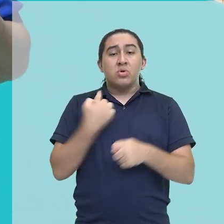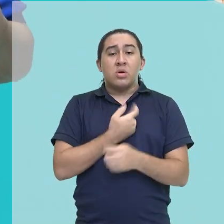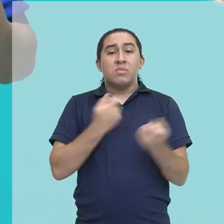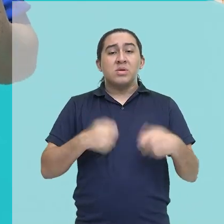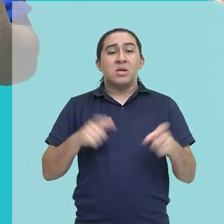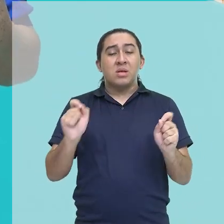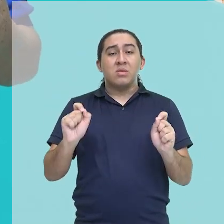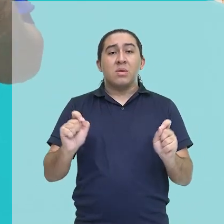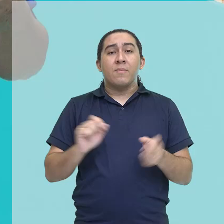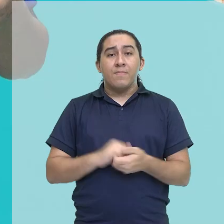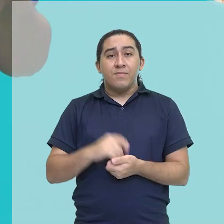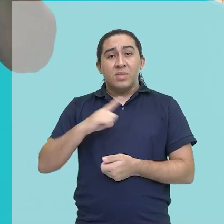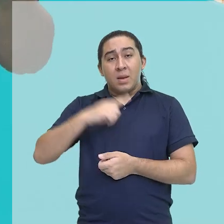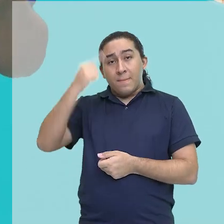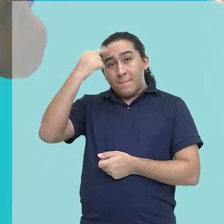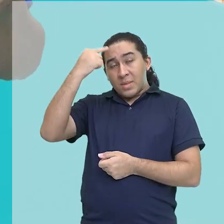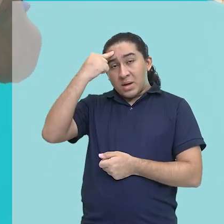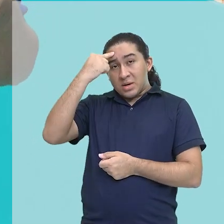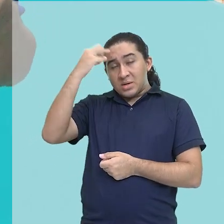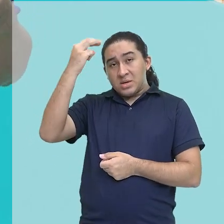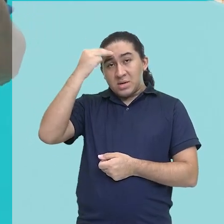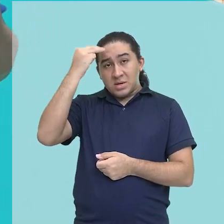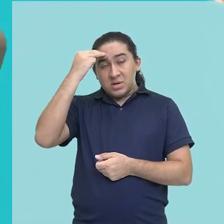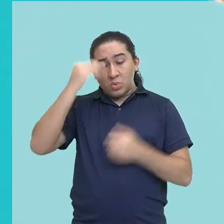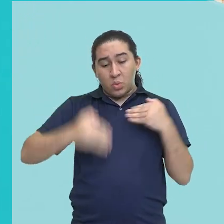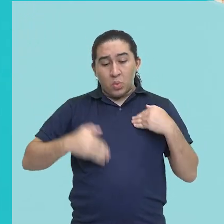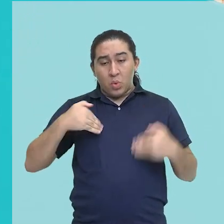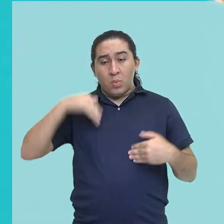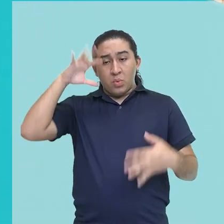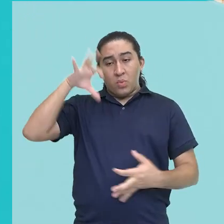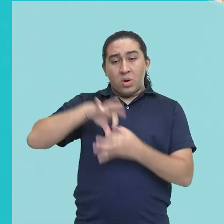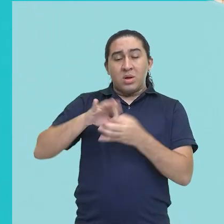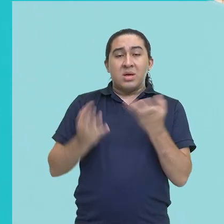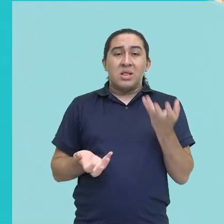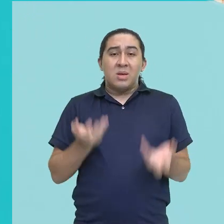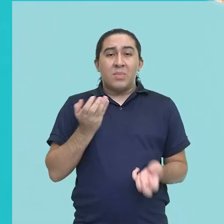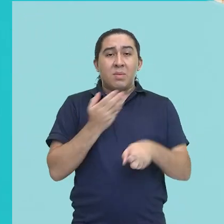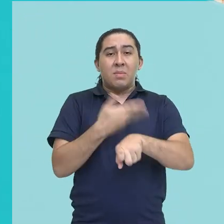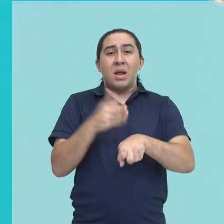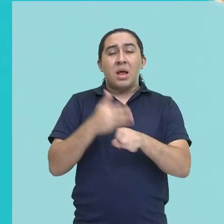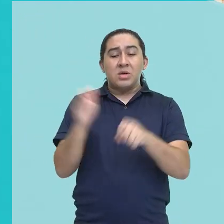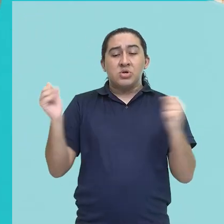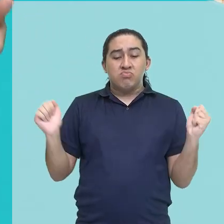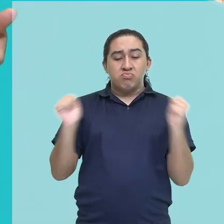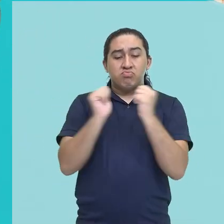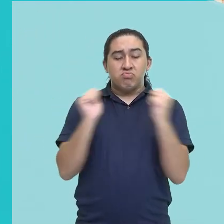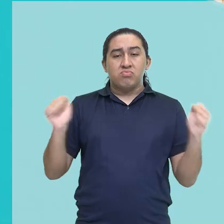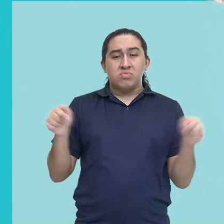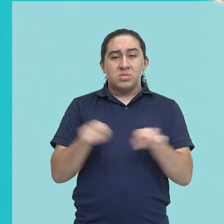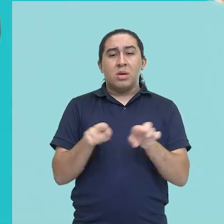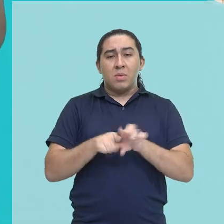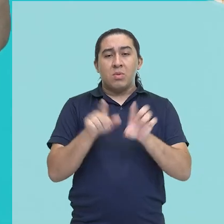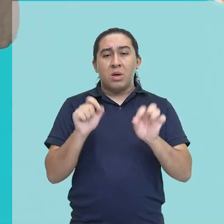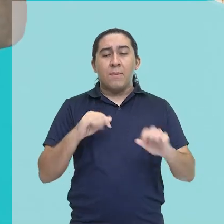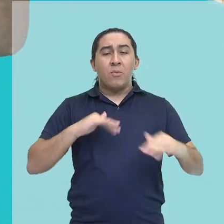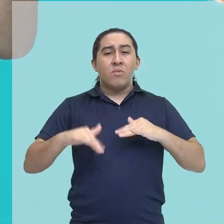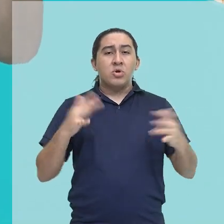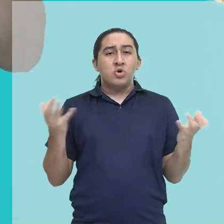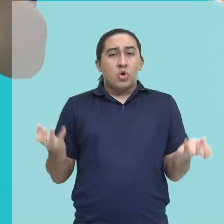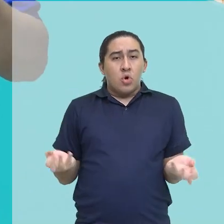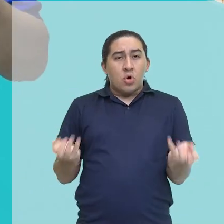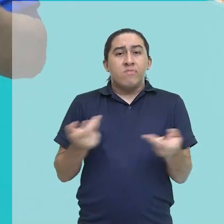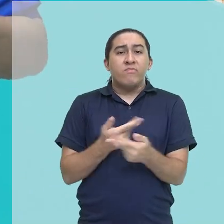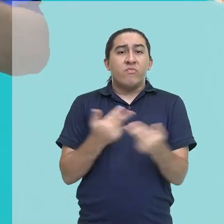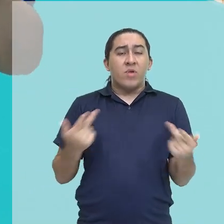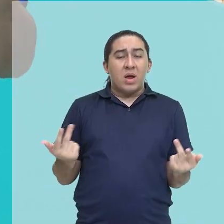possamos entender tudo isso, nós temos que ter a mente e o corpo sã, e através de exercícios físicos, através de,